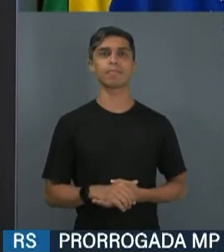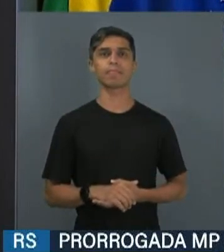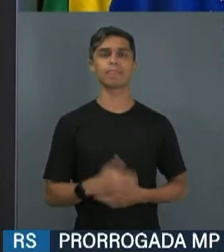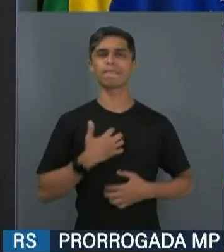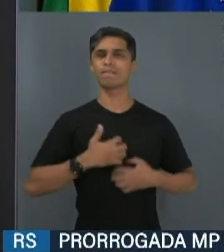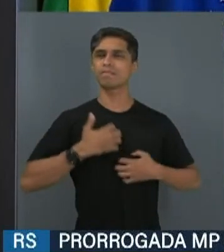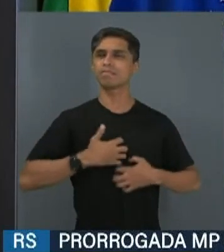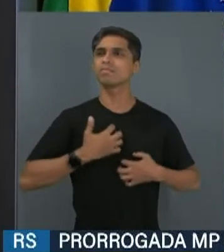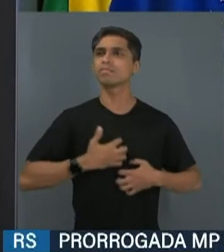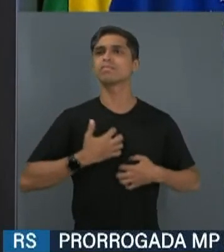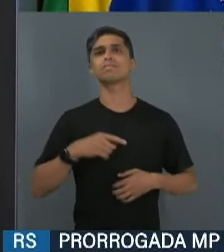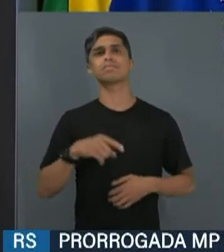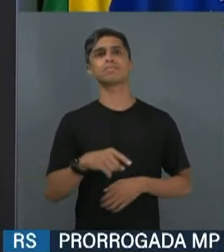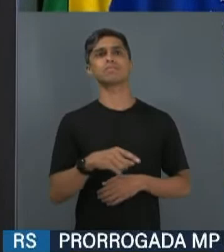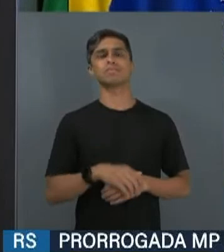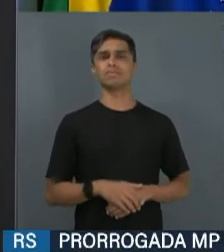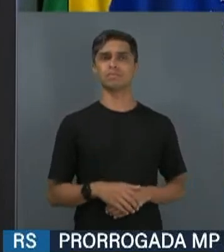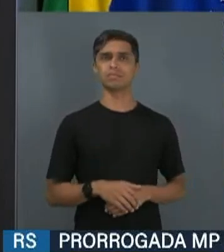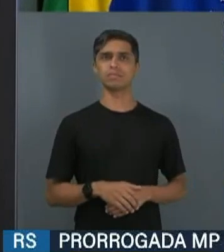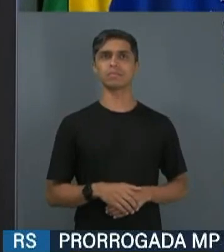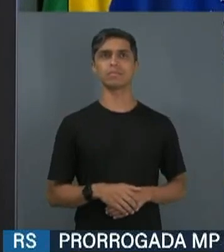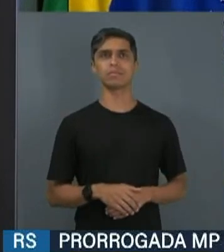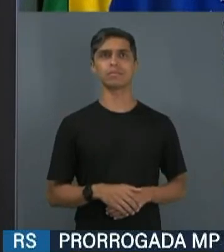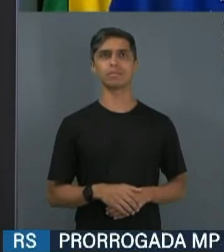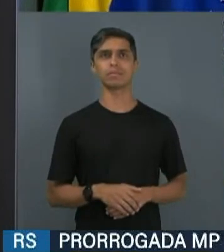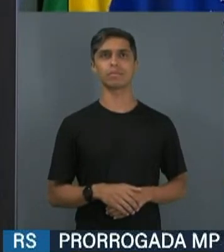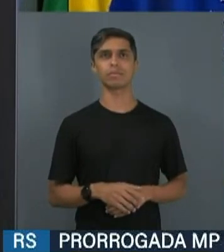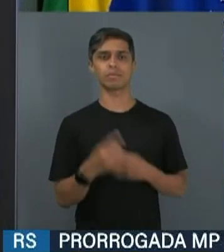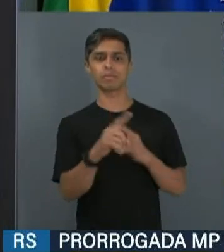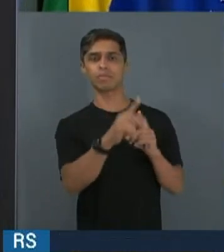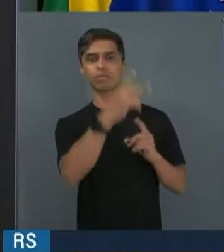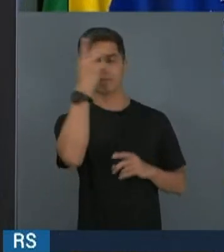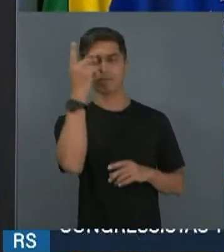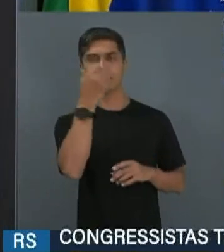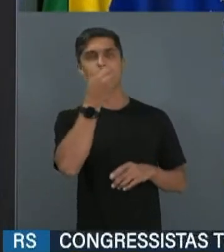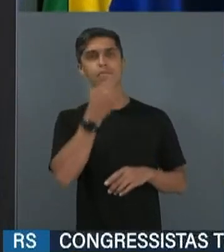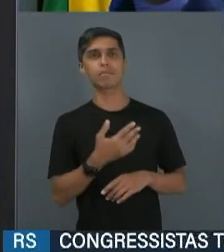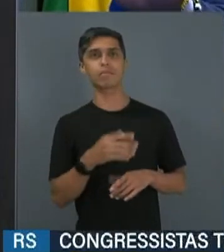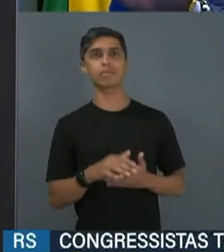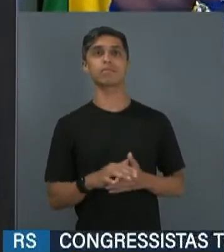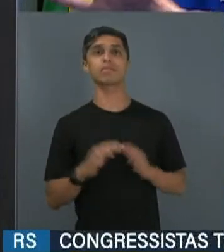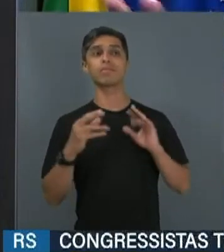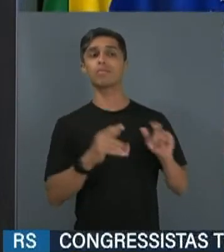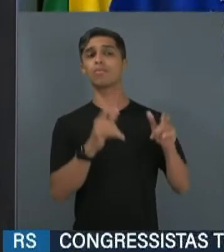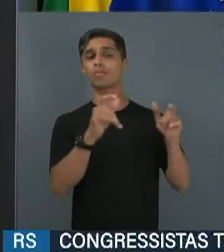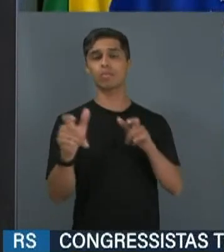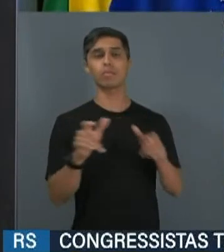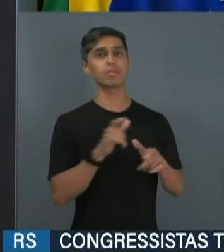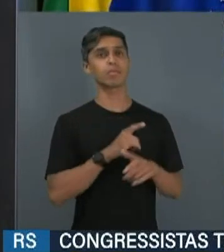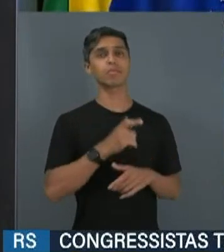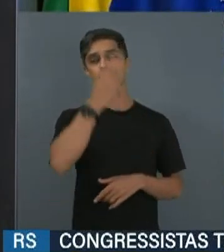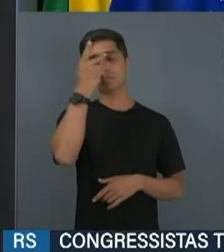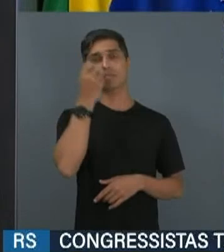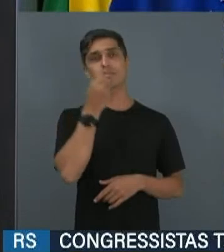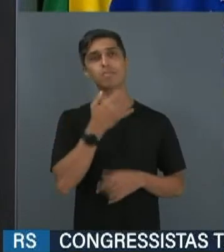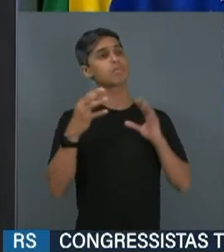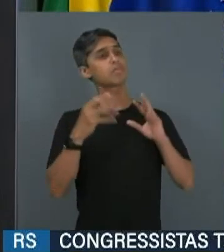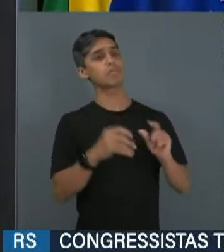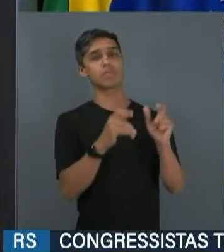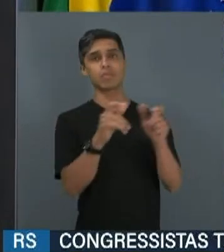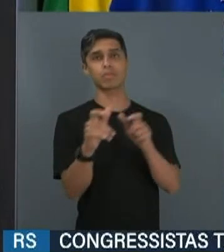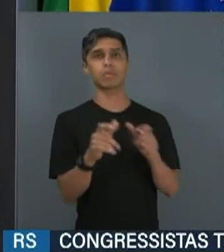incomoda o cidadão de bem. E tem cidadão de bem em todo lugar, eu sei disso. Em todas